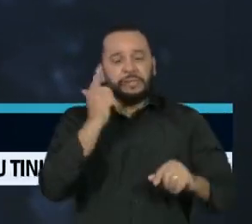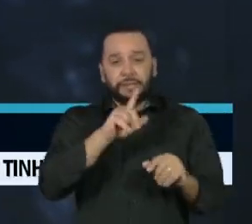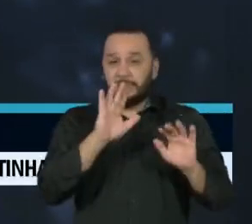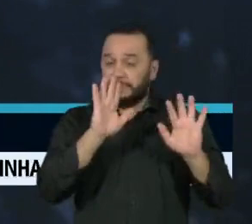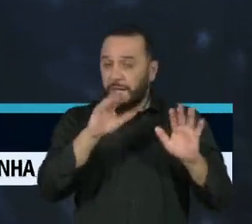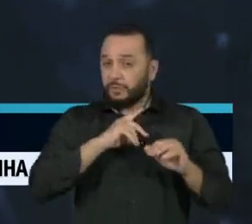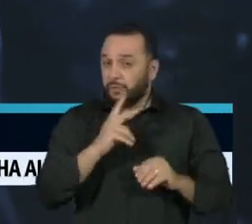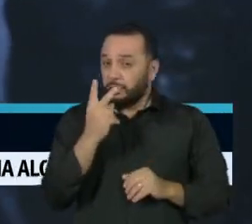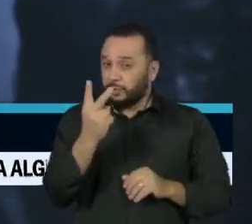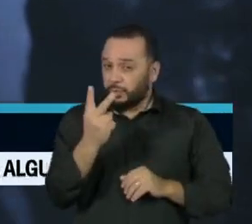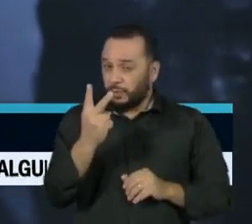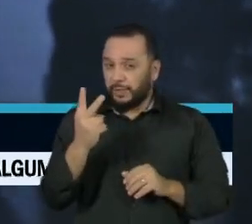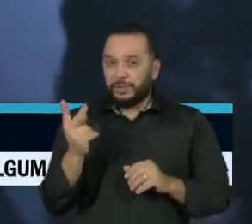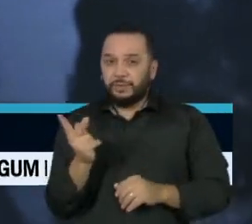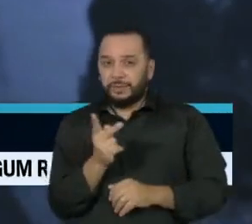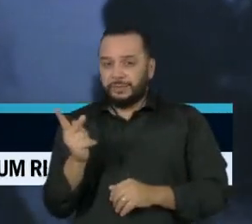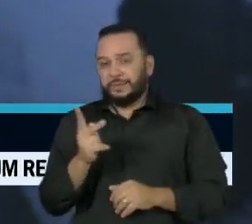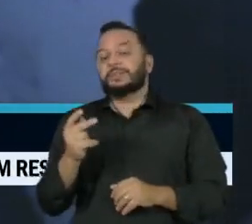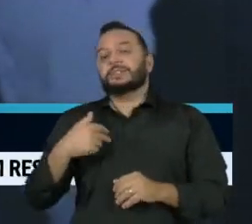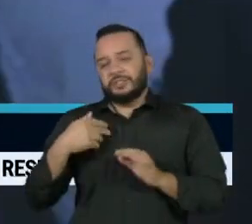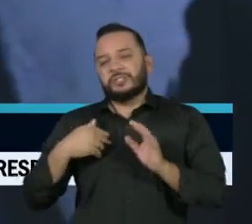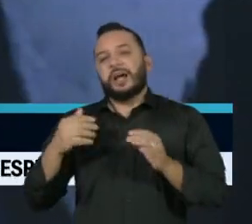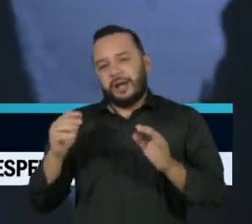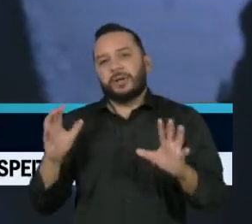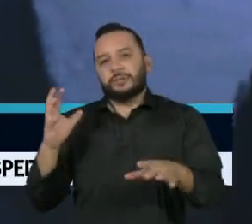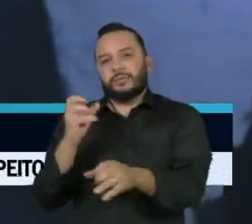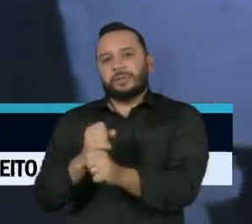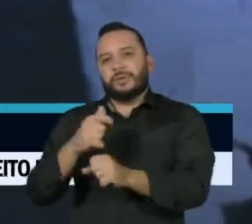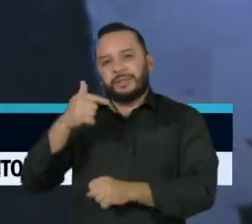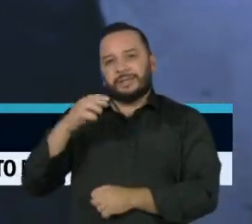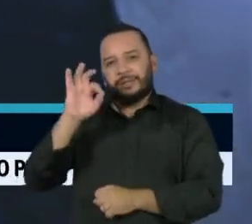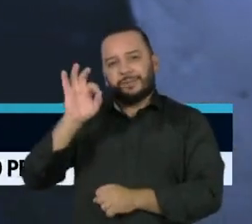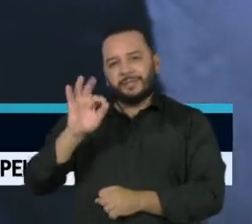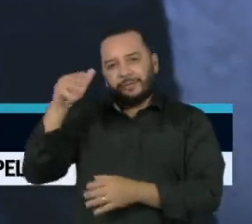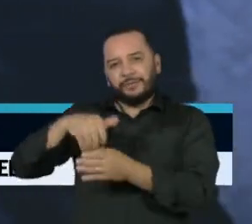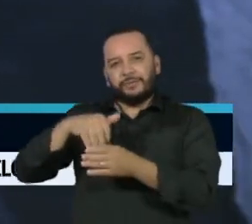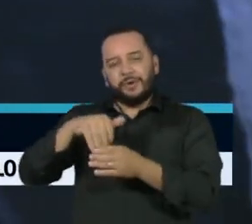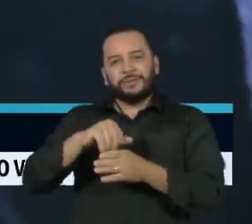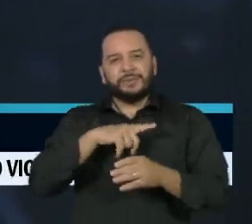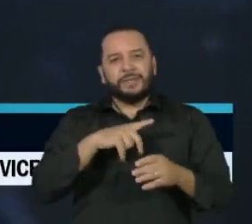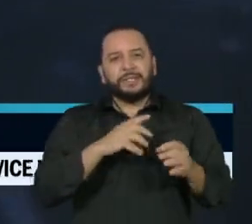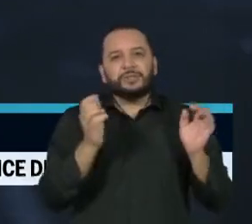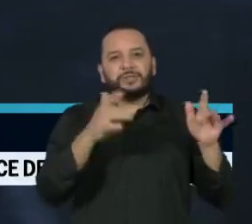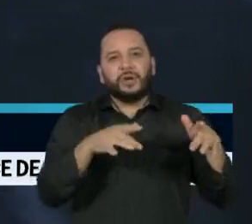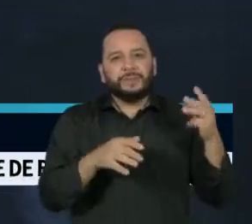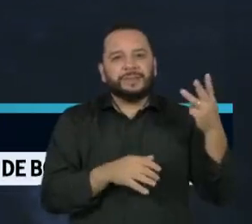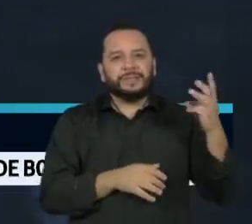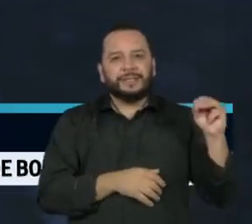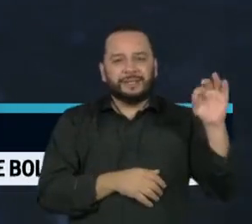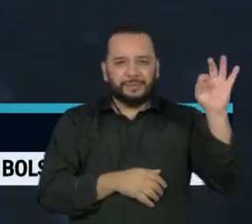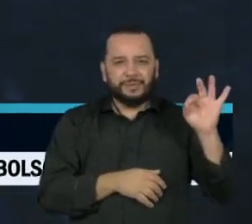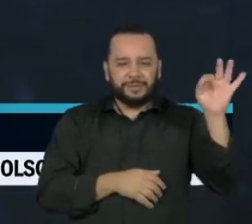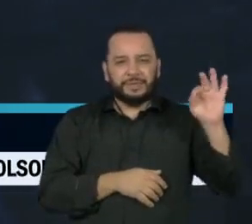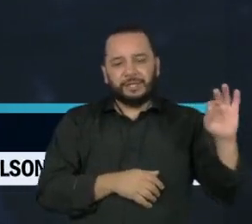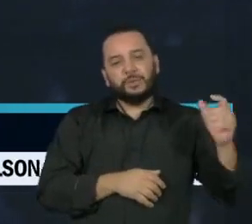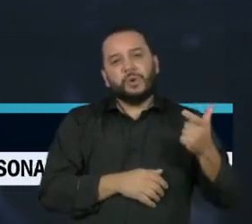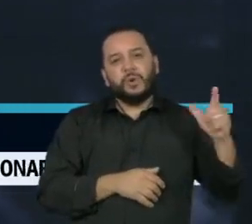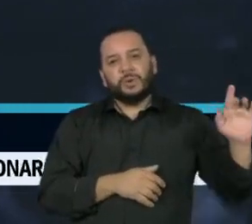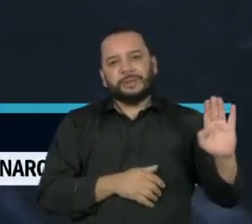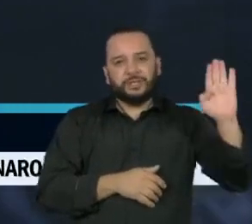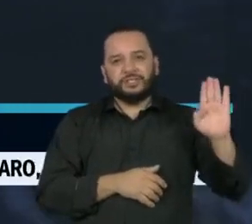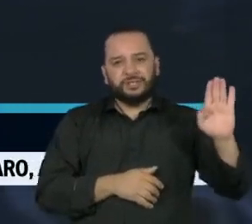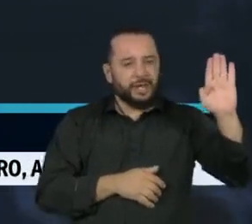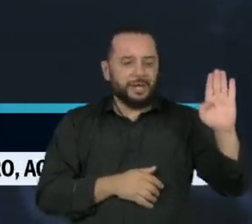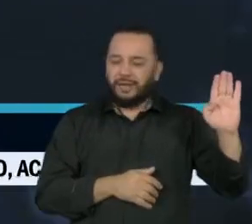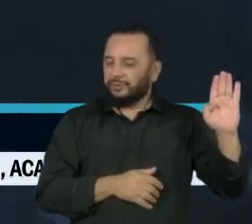somados tem mais de setenta por cento das intenções de voto com isso sobram menos de trinta por cento para dar sustentação